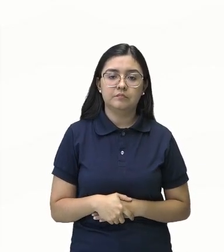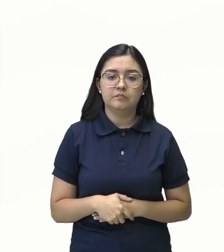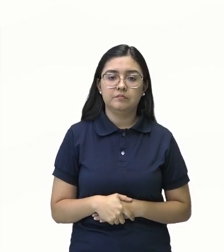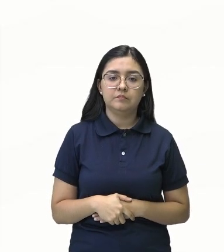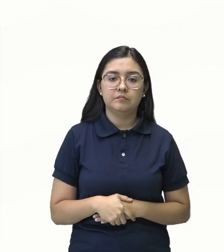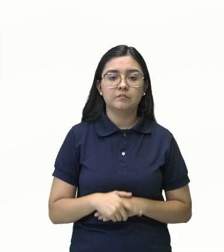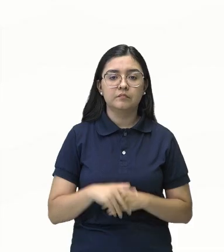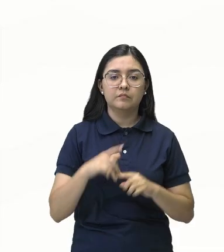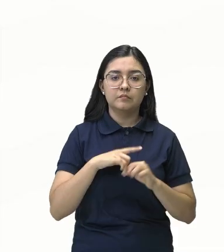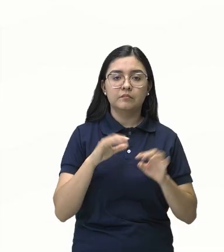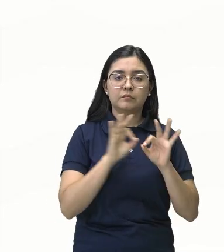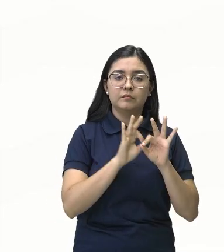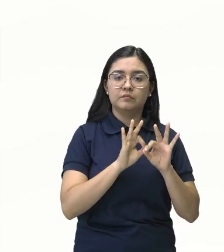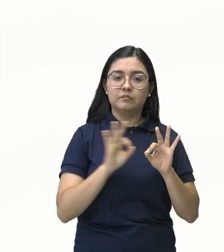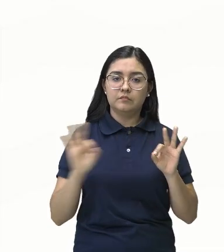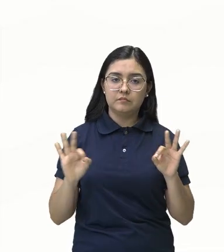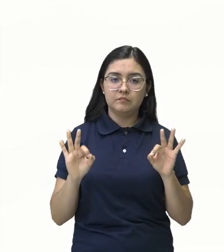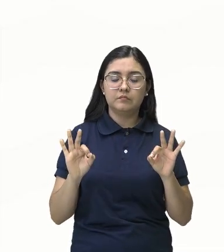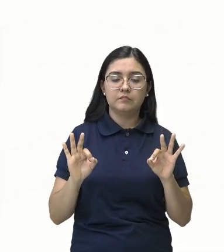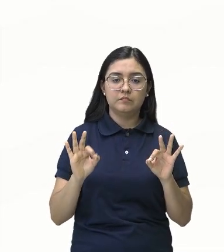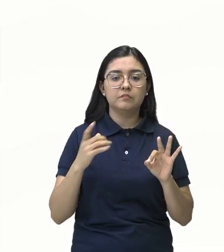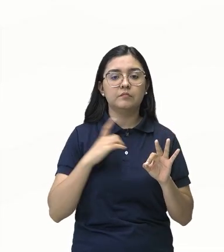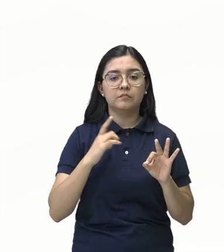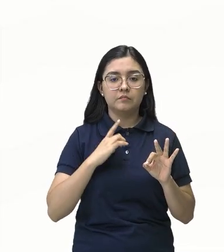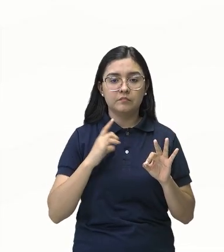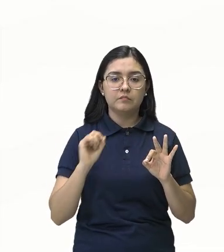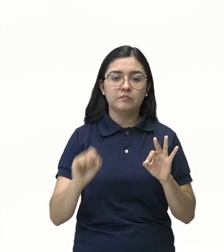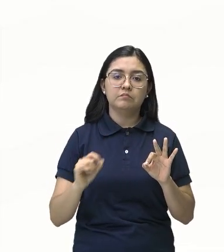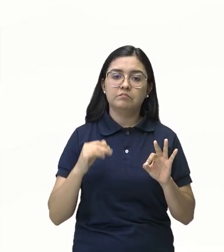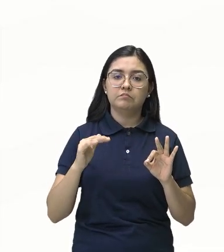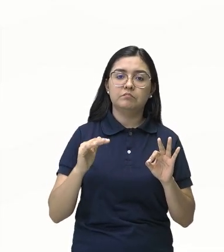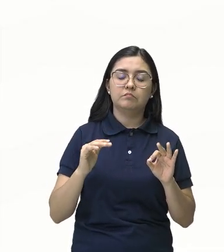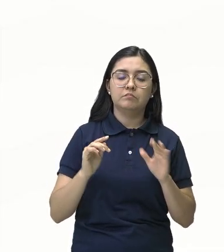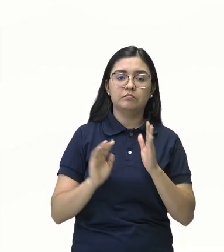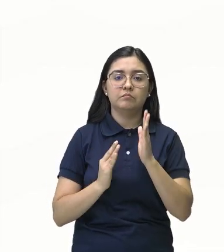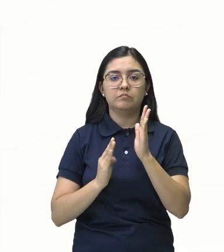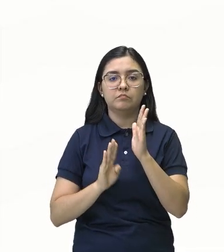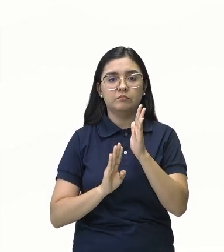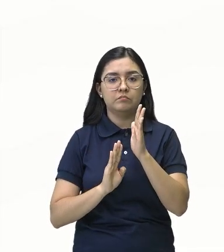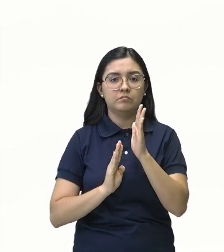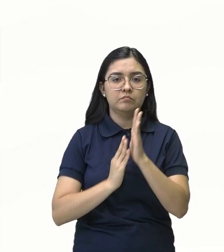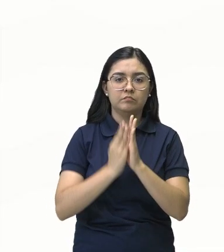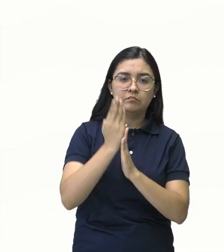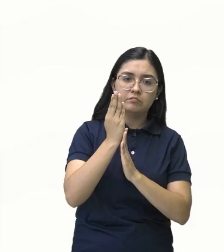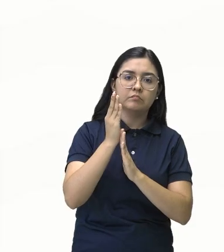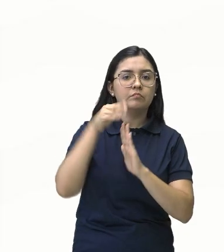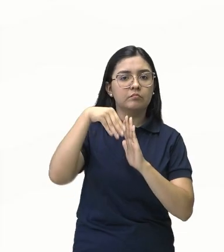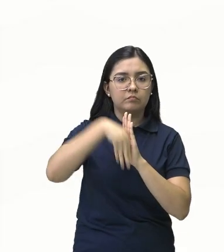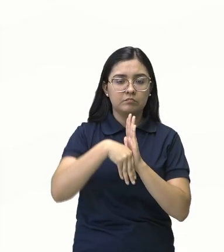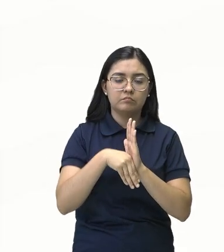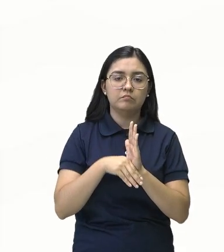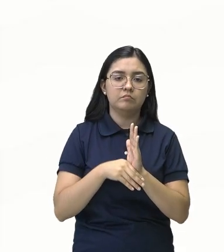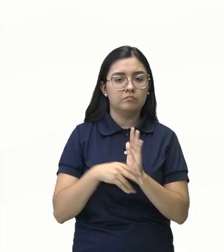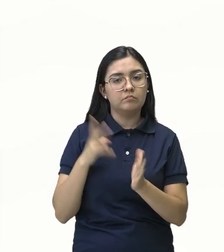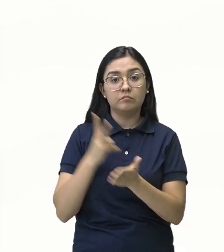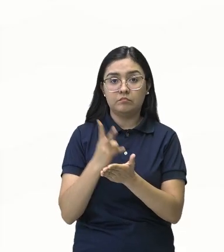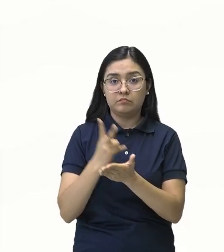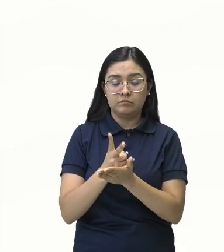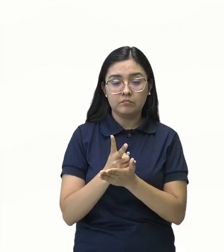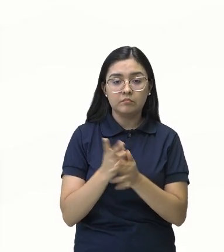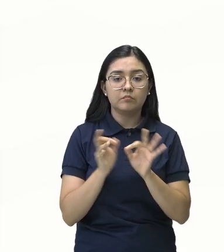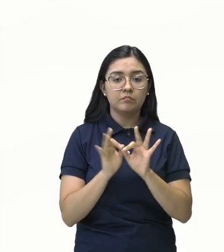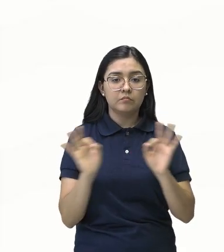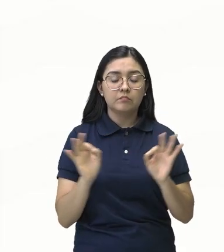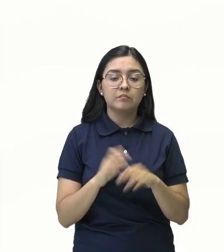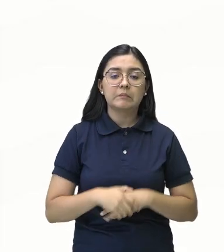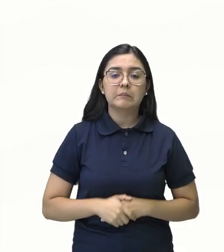segue em linha reta, ou seja, houve evolução ou regressão? Nenhum dos dois, ela se manteve, tá